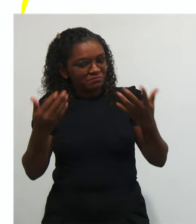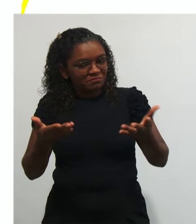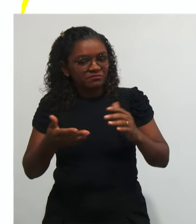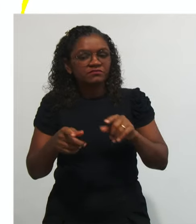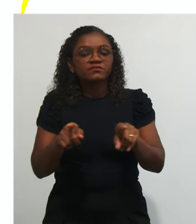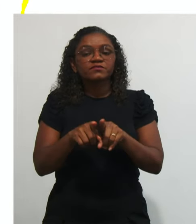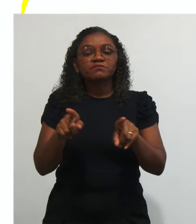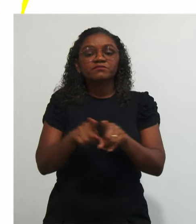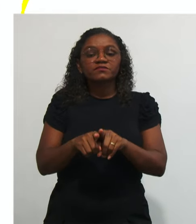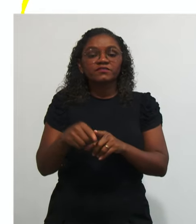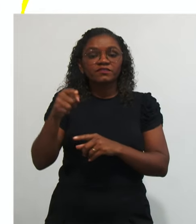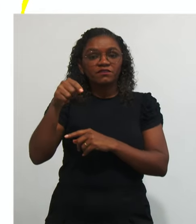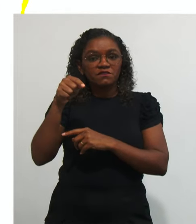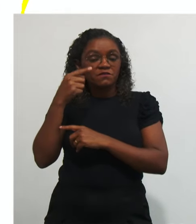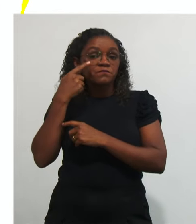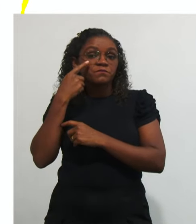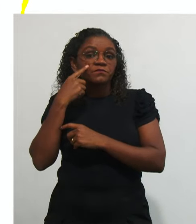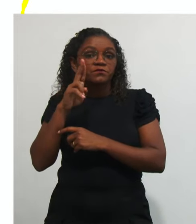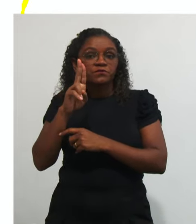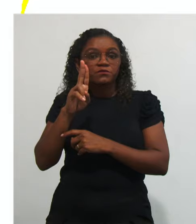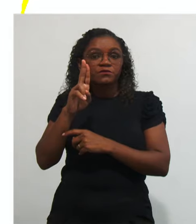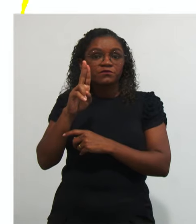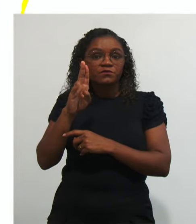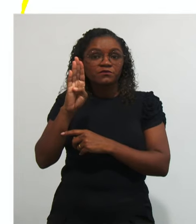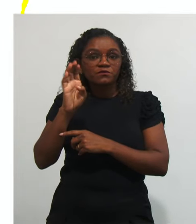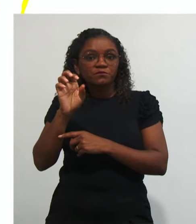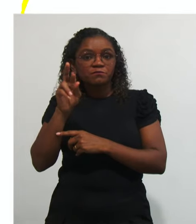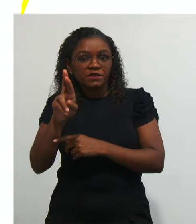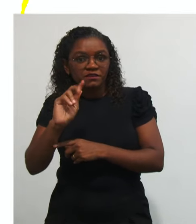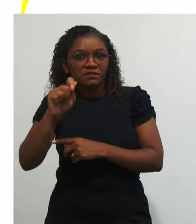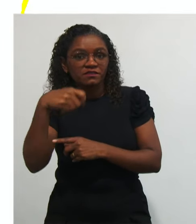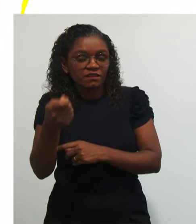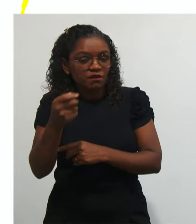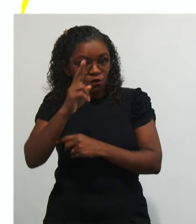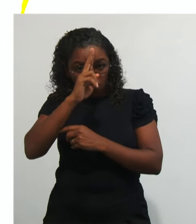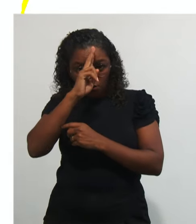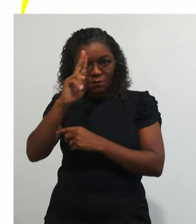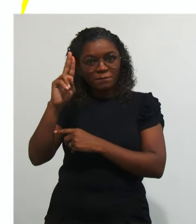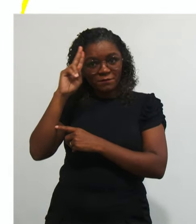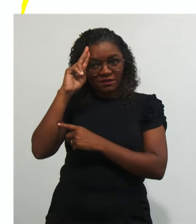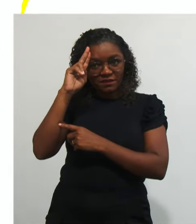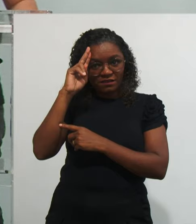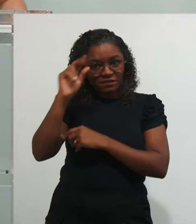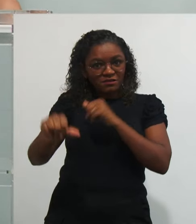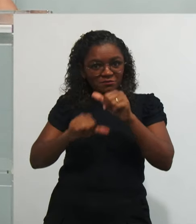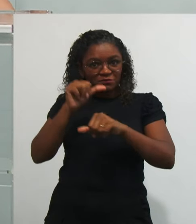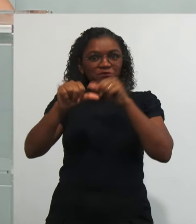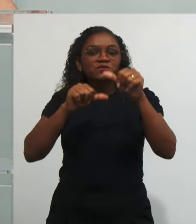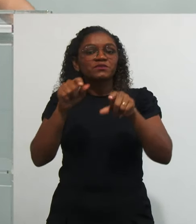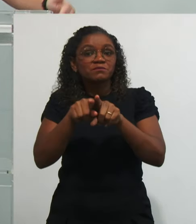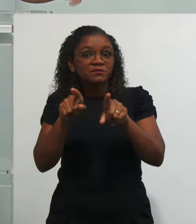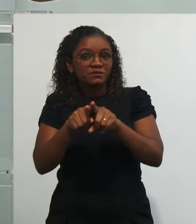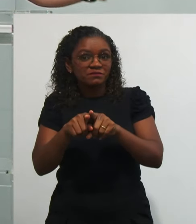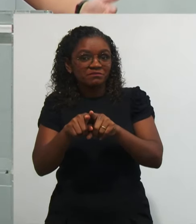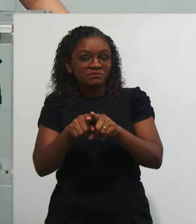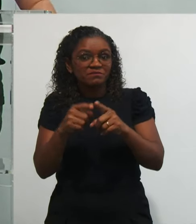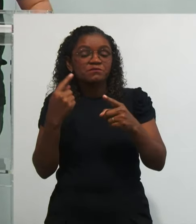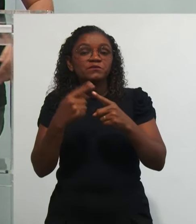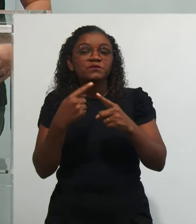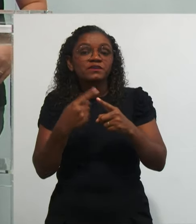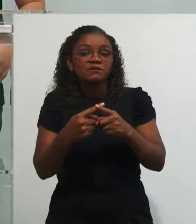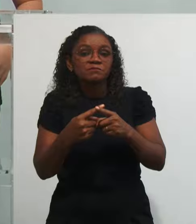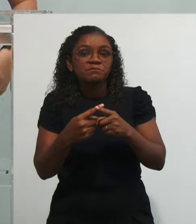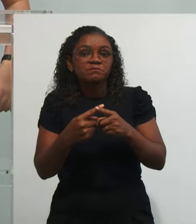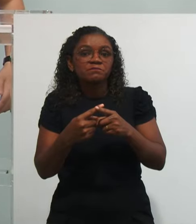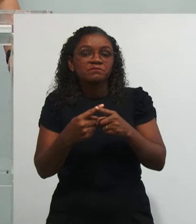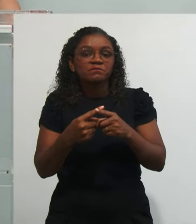aqui também esse aplicativo da Uber né como que ele revolucionou aí o comportamento da sociedade né antes para você sair de